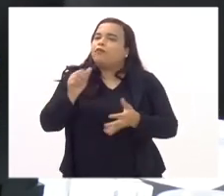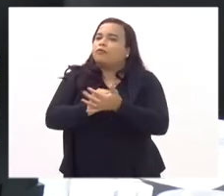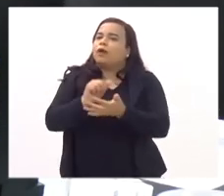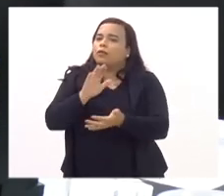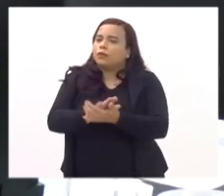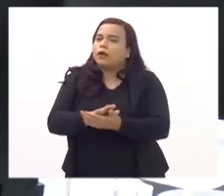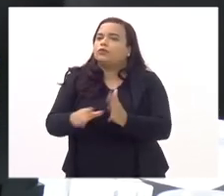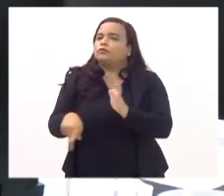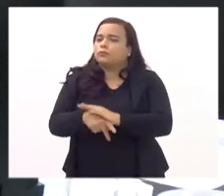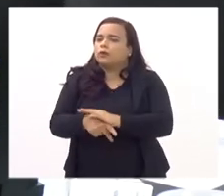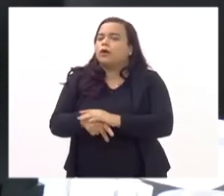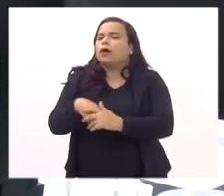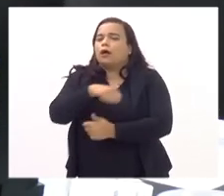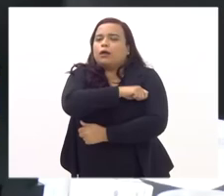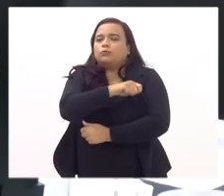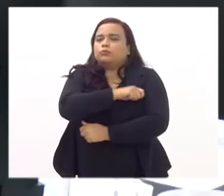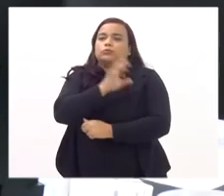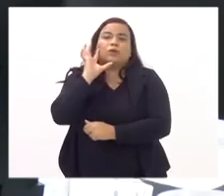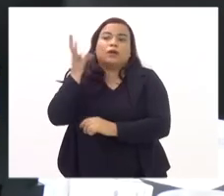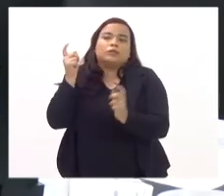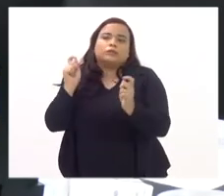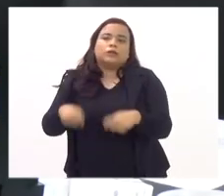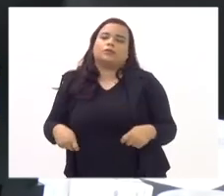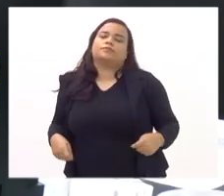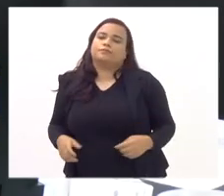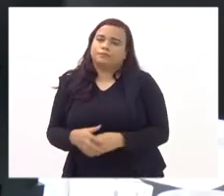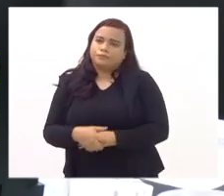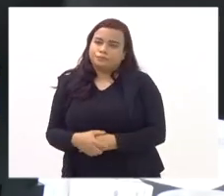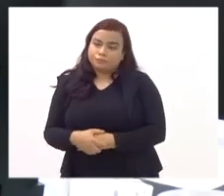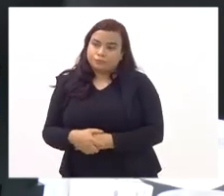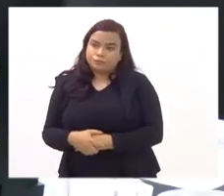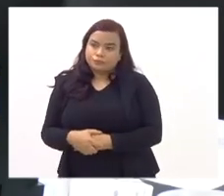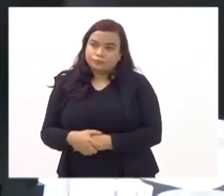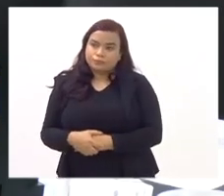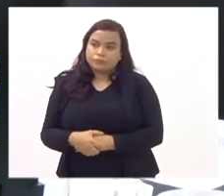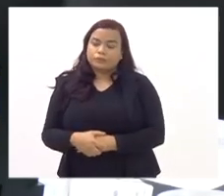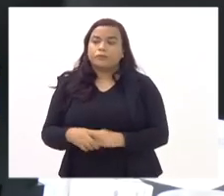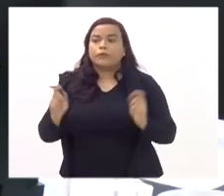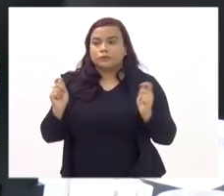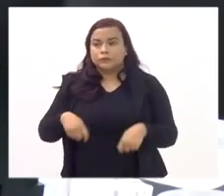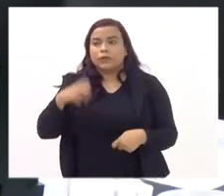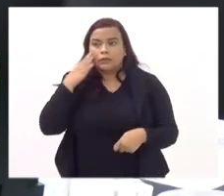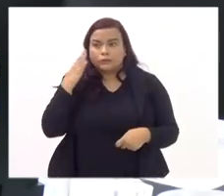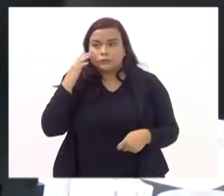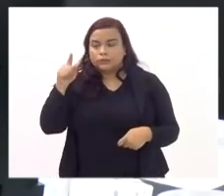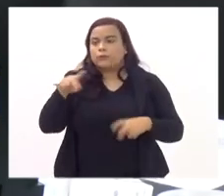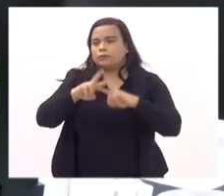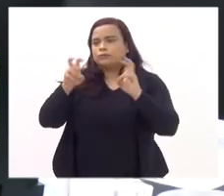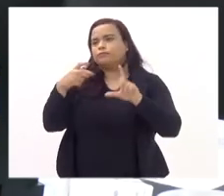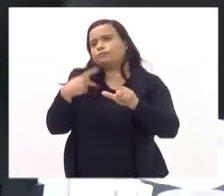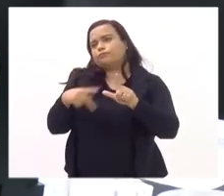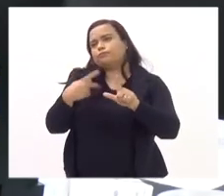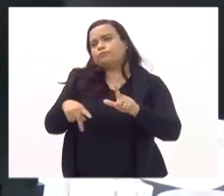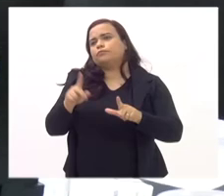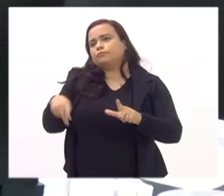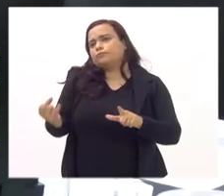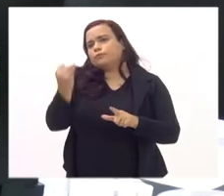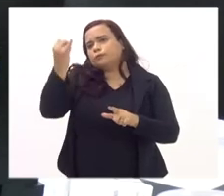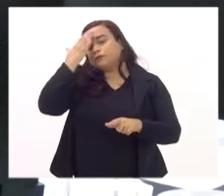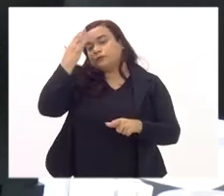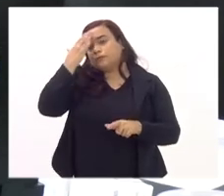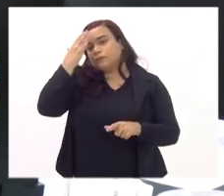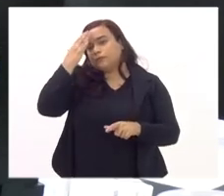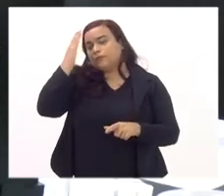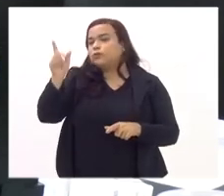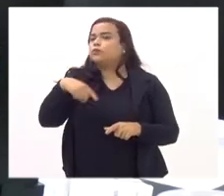de estudantes que possam ser resolvidos, né, que possa ser contemplado por esse passe livre. Né. E aí é importante destacar,